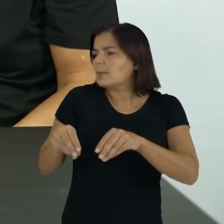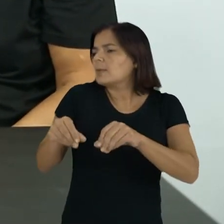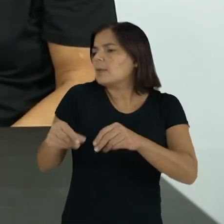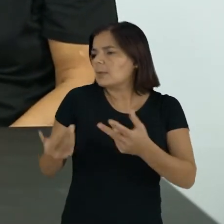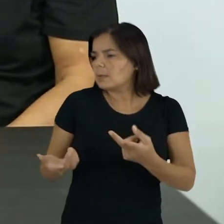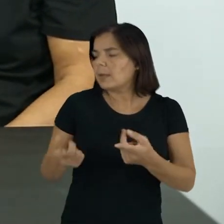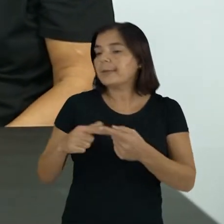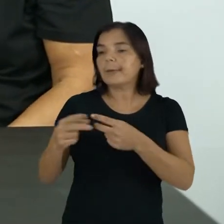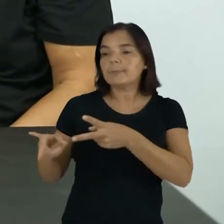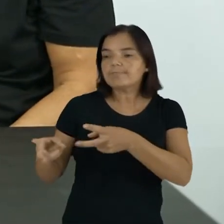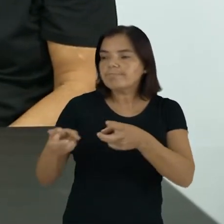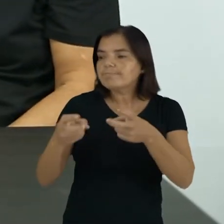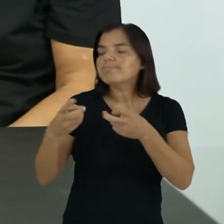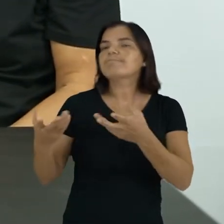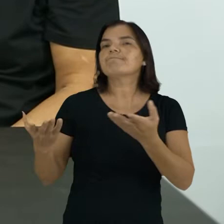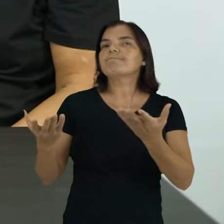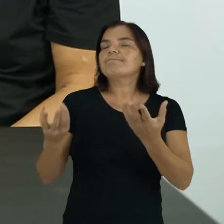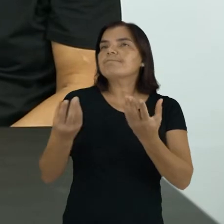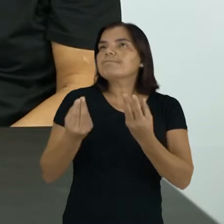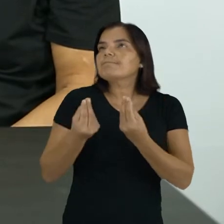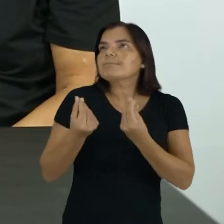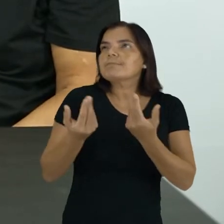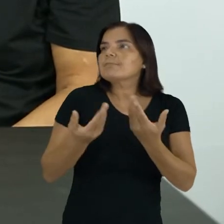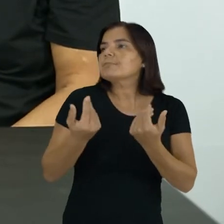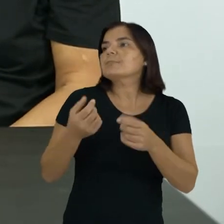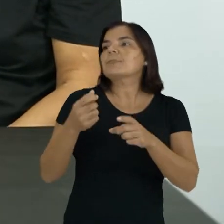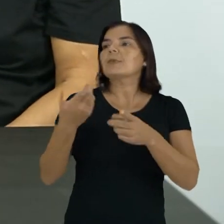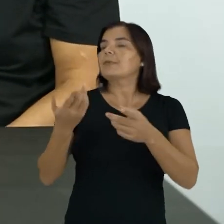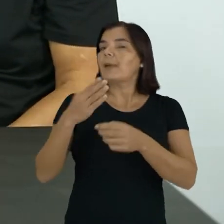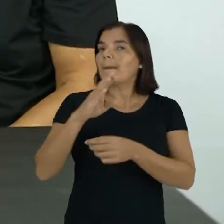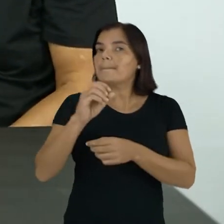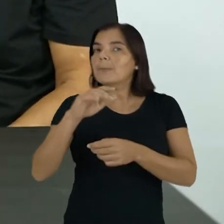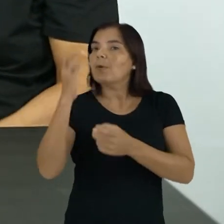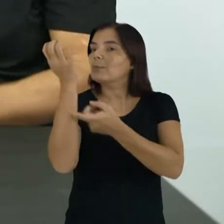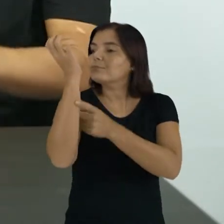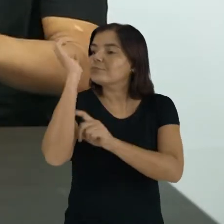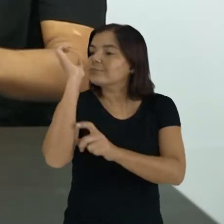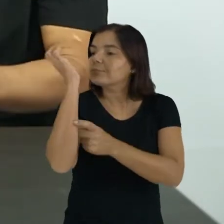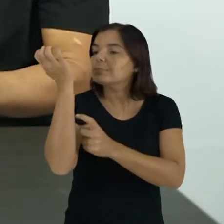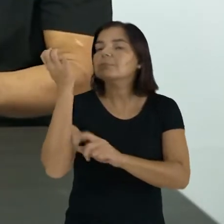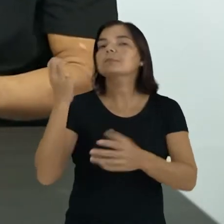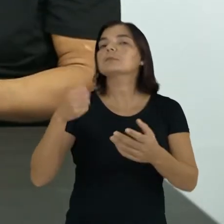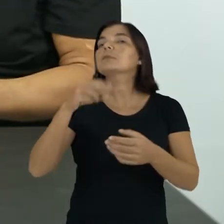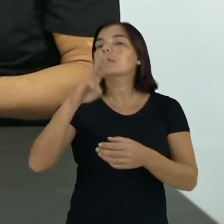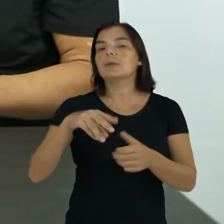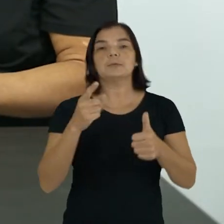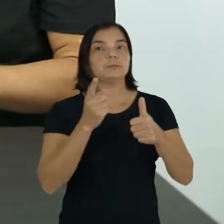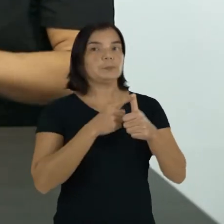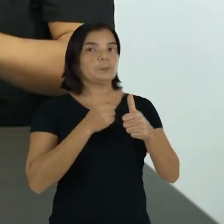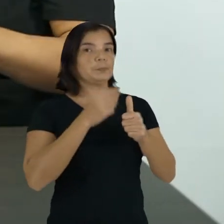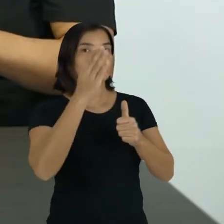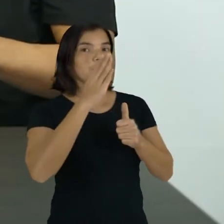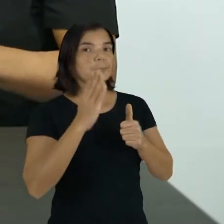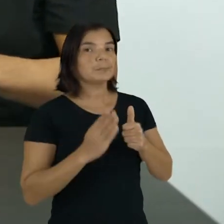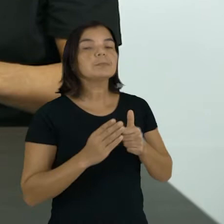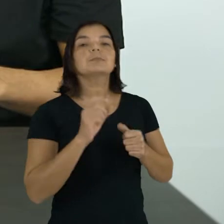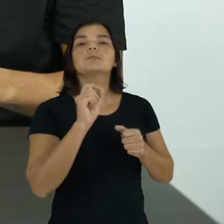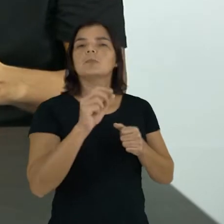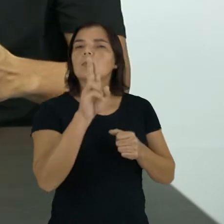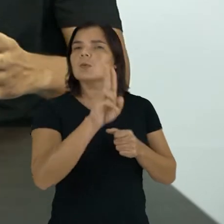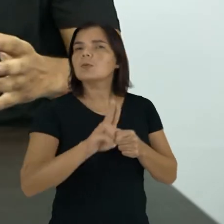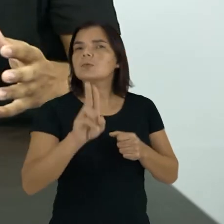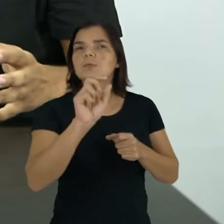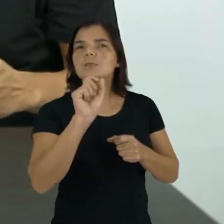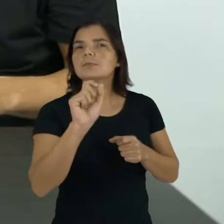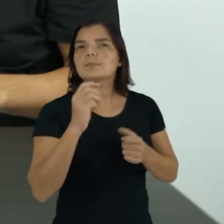da terra, quem ficou usufruindo da parte da borracha, seringa, da seringa e tudo mais nesse período? Nesse primeiro momento, o Brasil ele fez